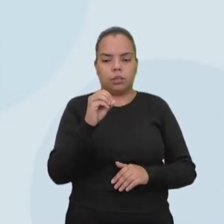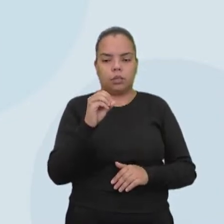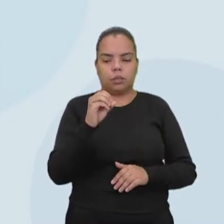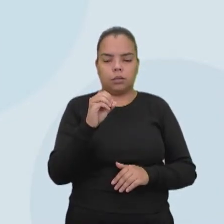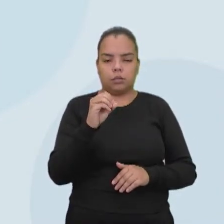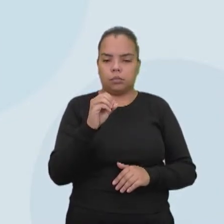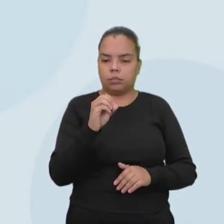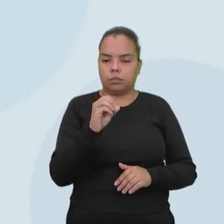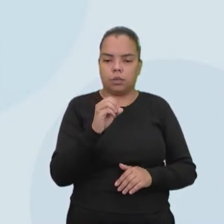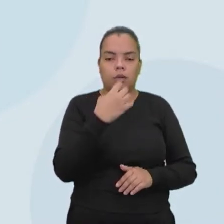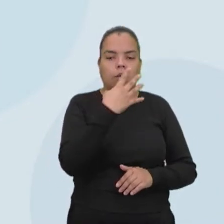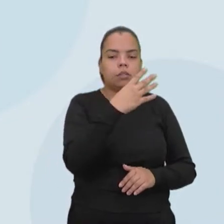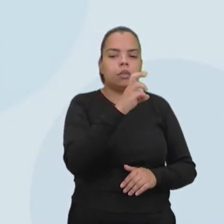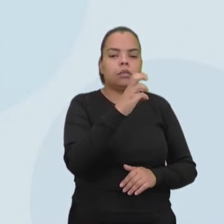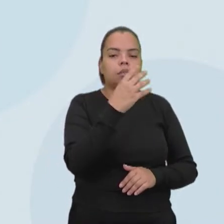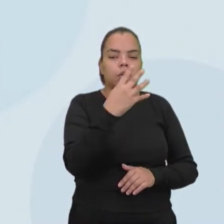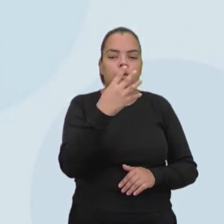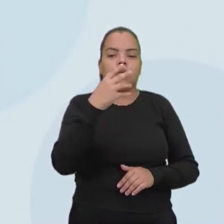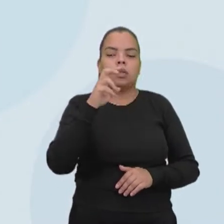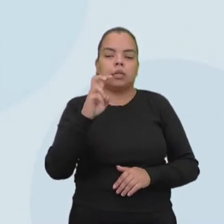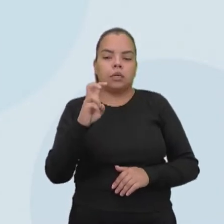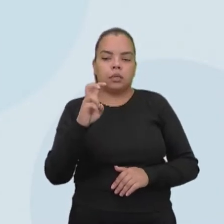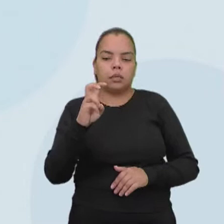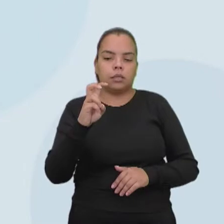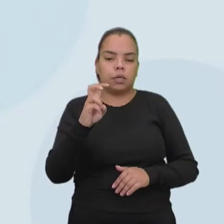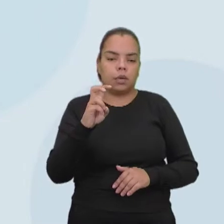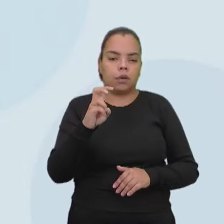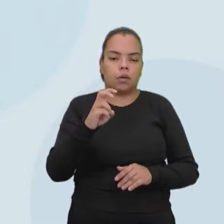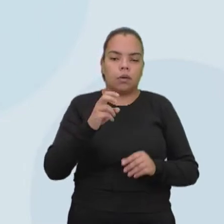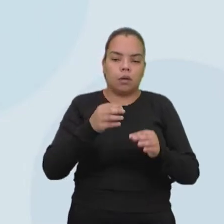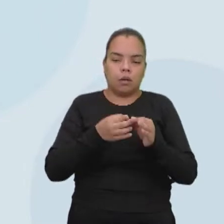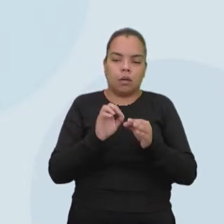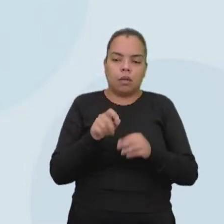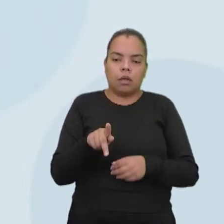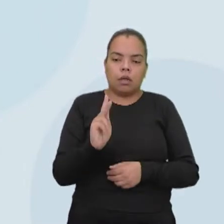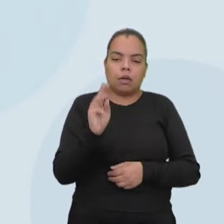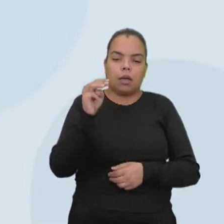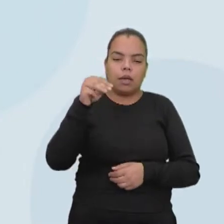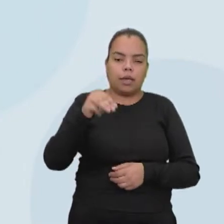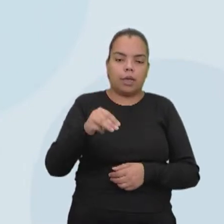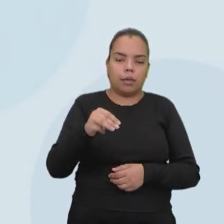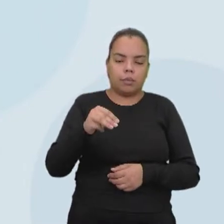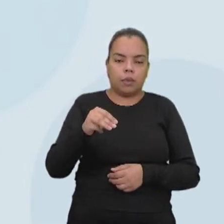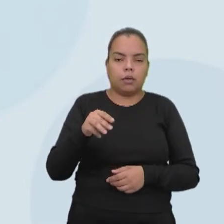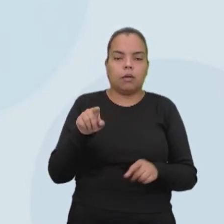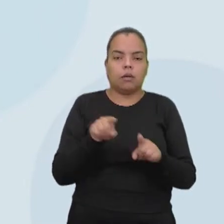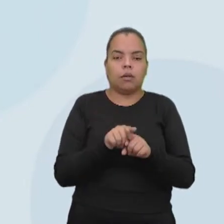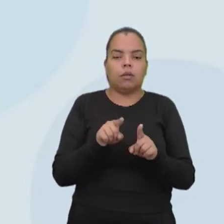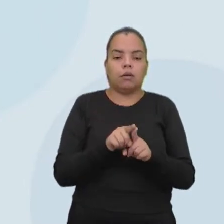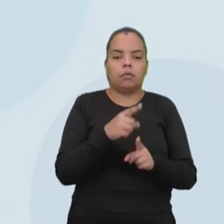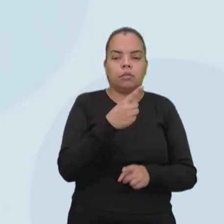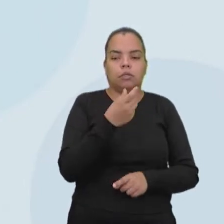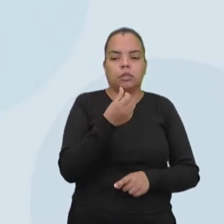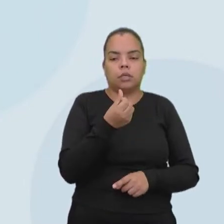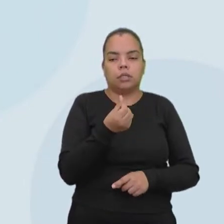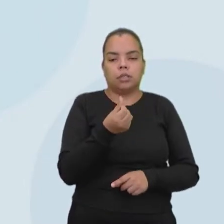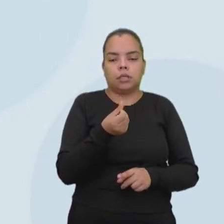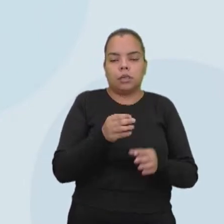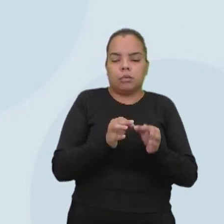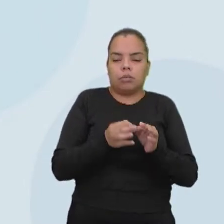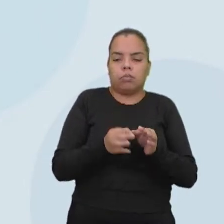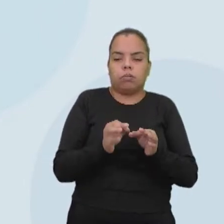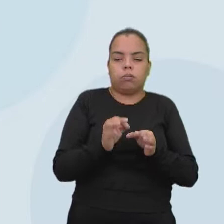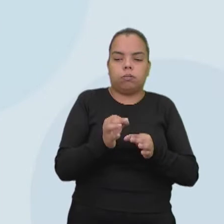445 quilômetros, né, com 16 quilômetros de largura, então ele é bastante extenso. Então pega lá o Colorado, o Arizona, e